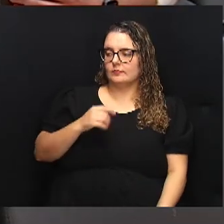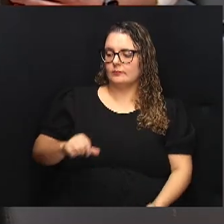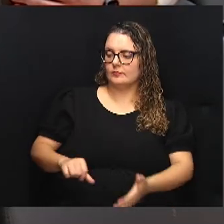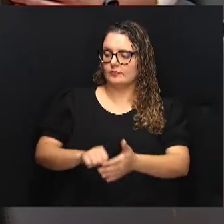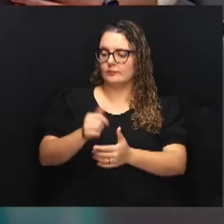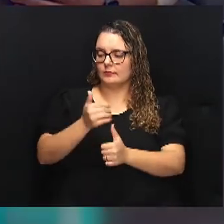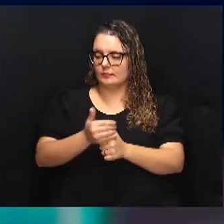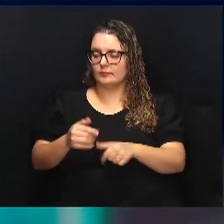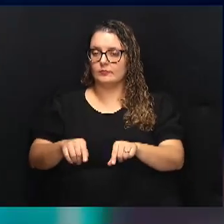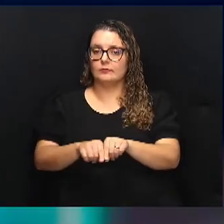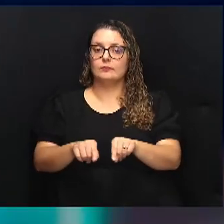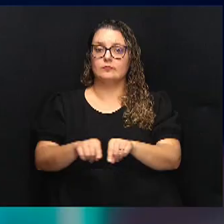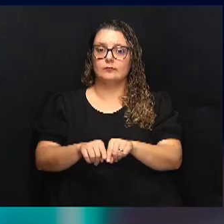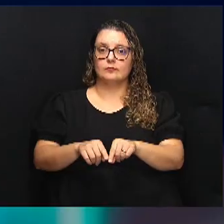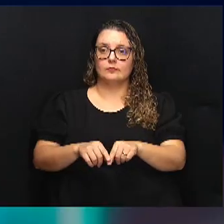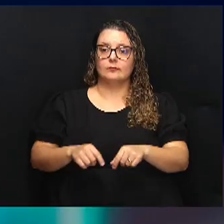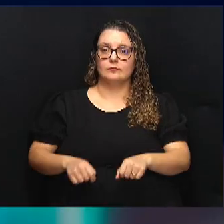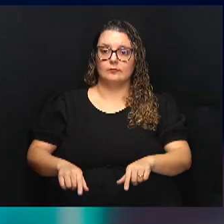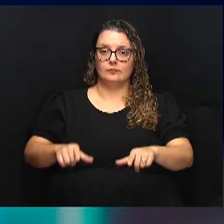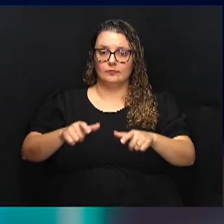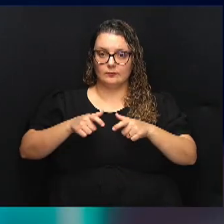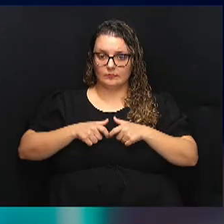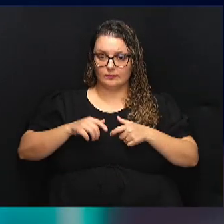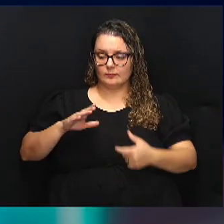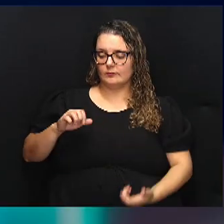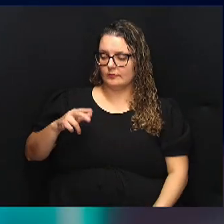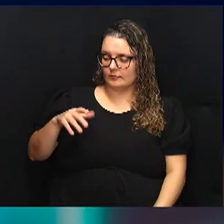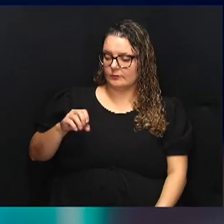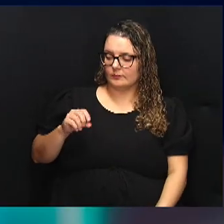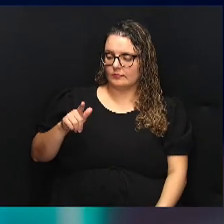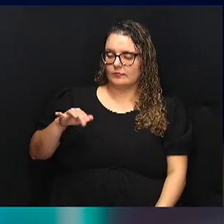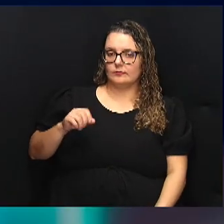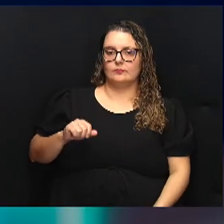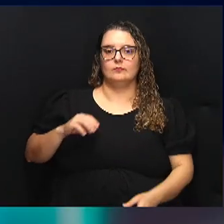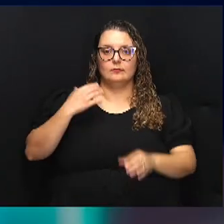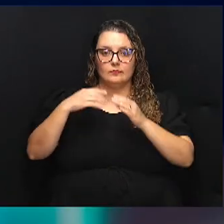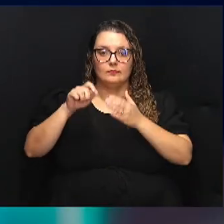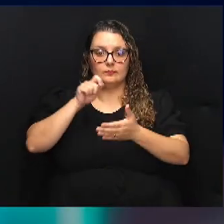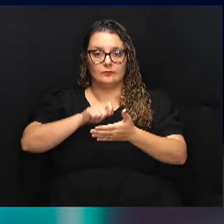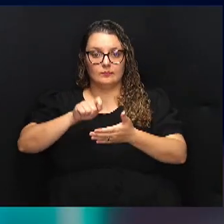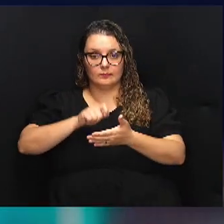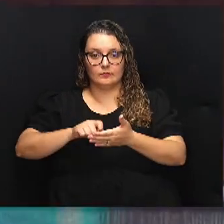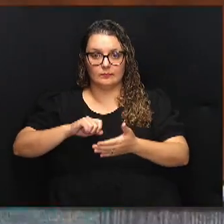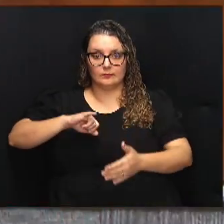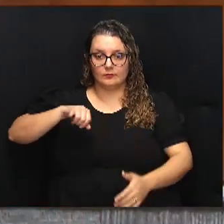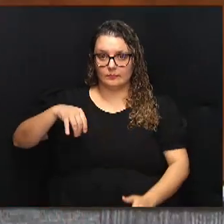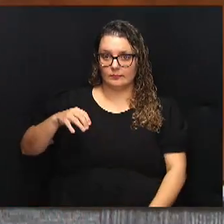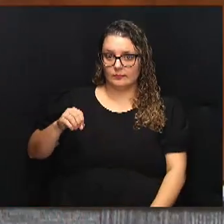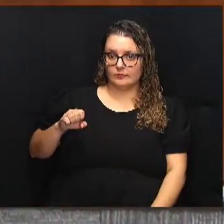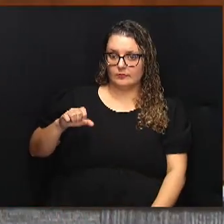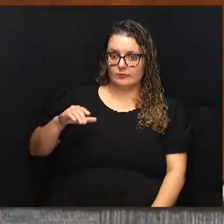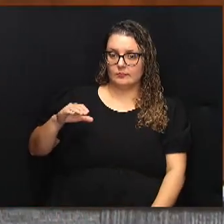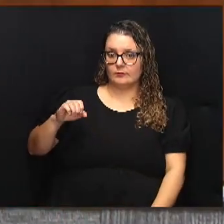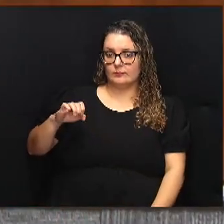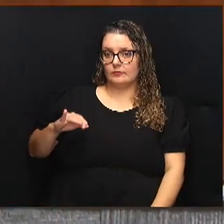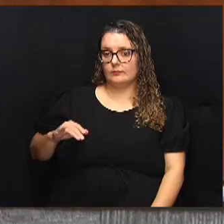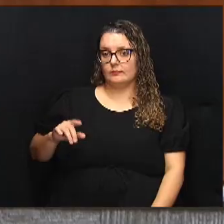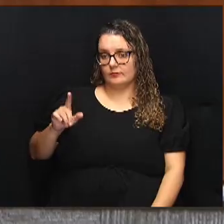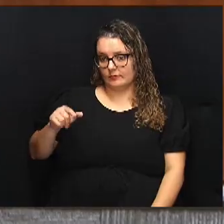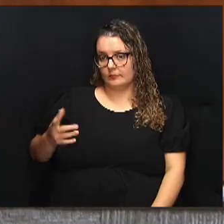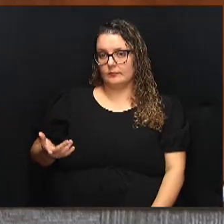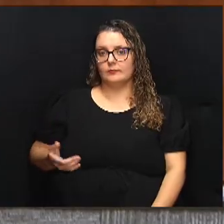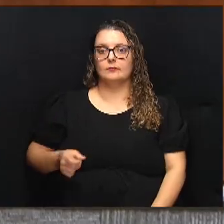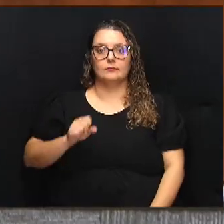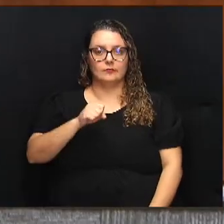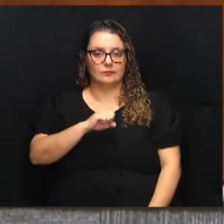mandato, você também concedeu a medalha Carlos Gomes para a cantora e compositora Joelce Welk Del Canton. Isso, a